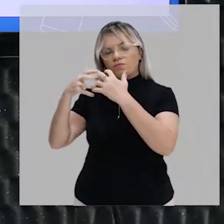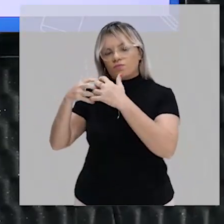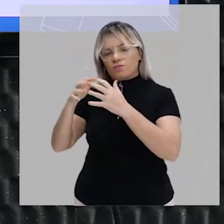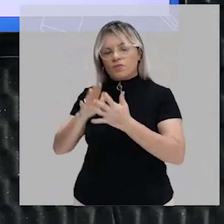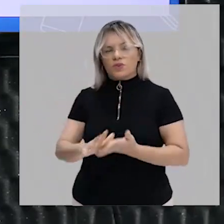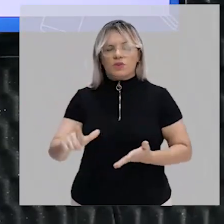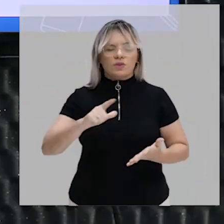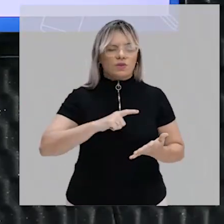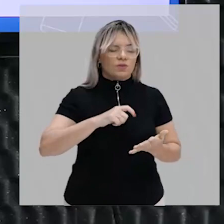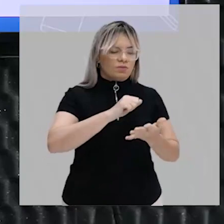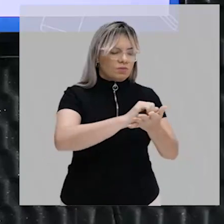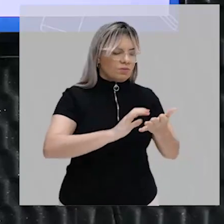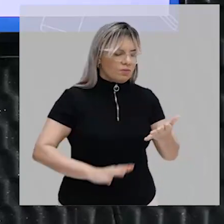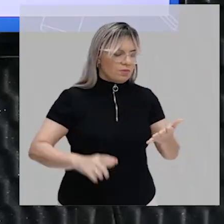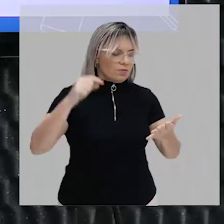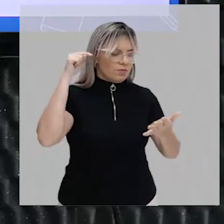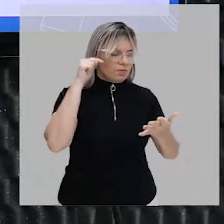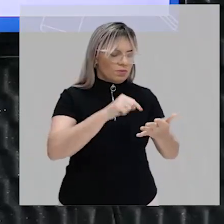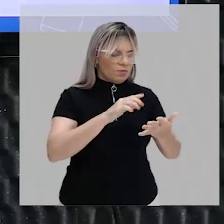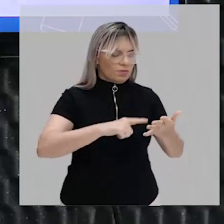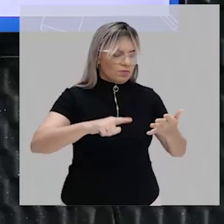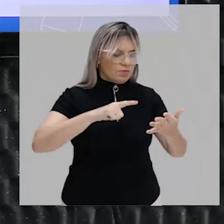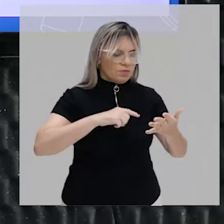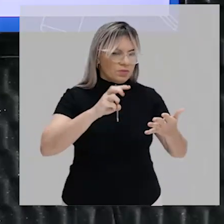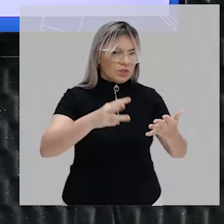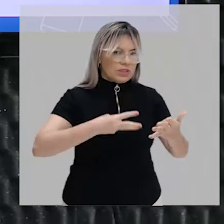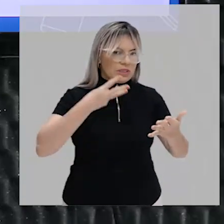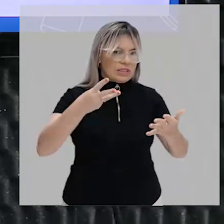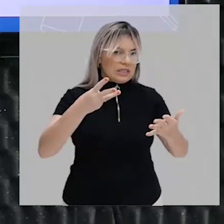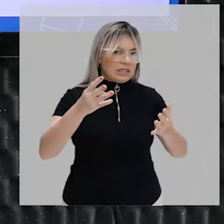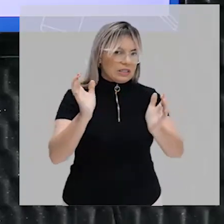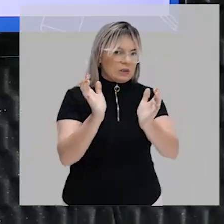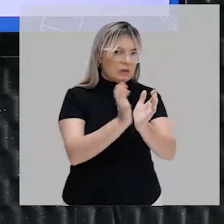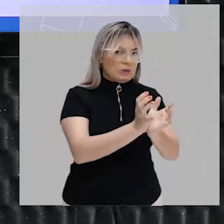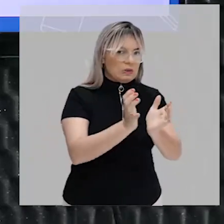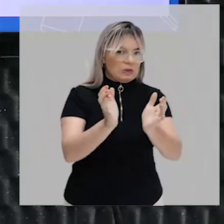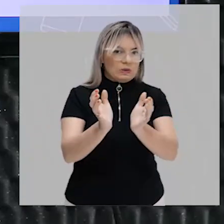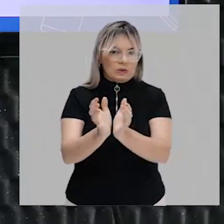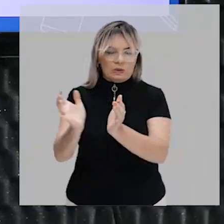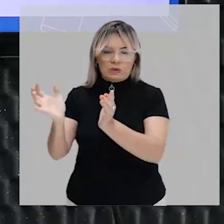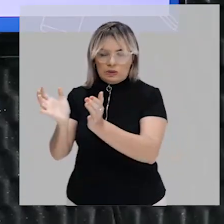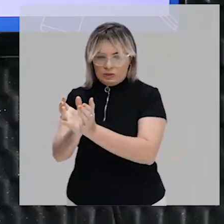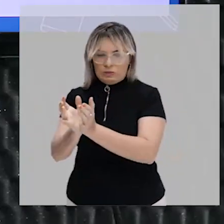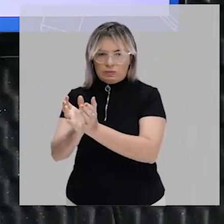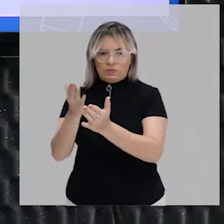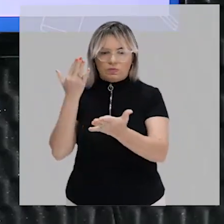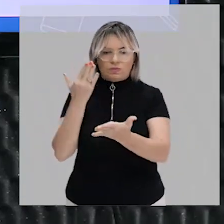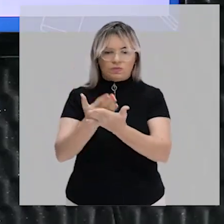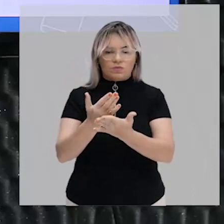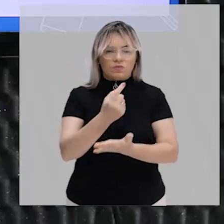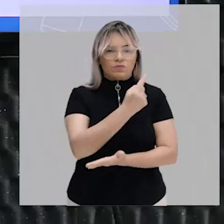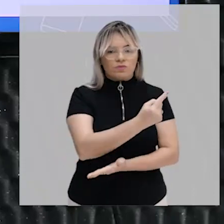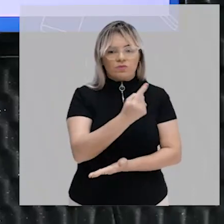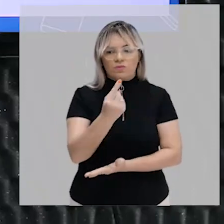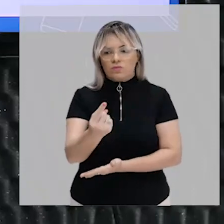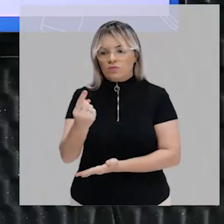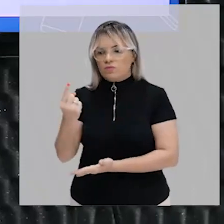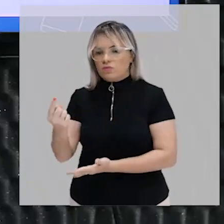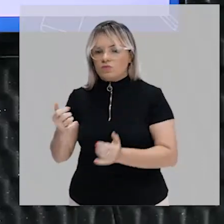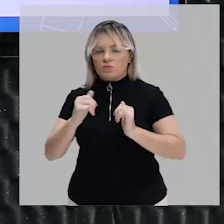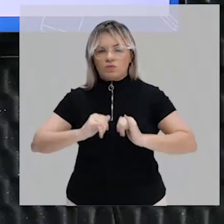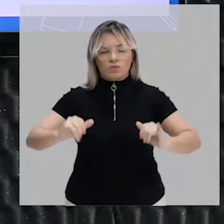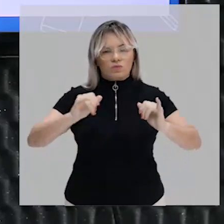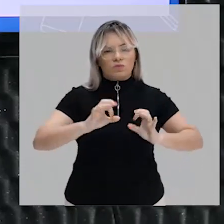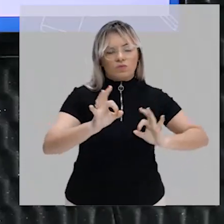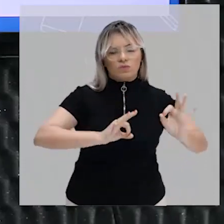exercício, aonde nesse exercício tu tem três conjuntos. Tu estás trabalhando com três conjuntos, cada um com a sua informaçãozinha